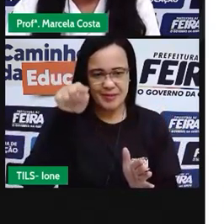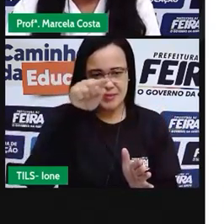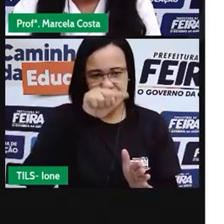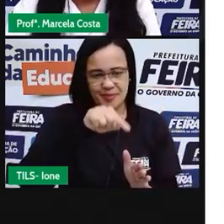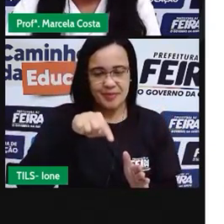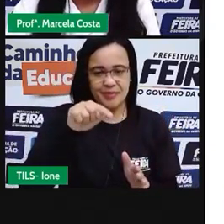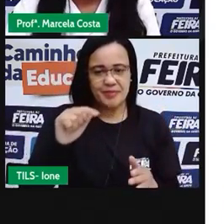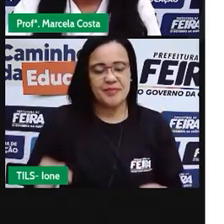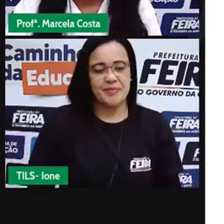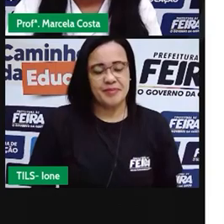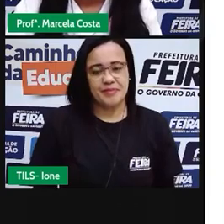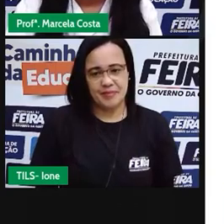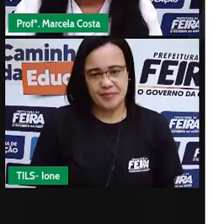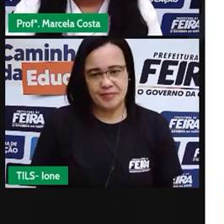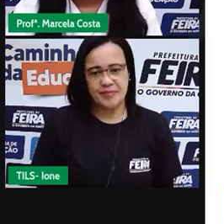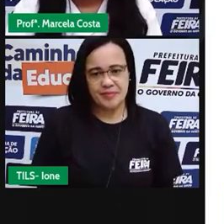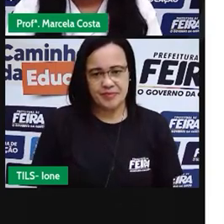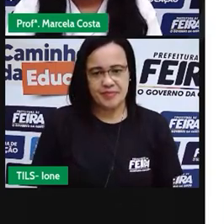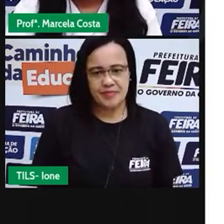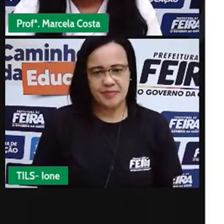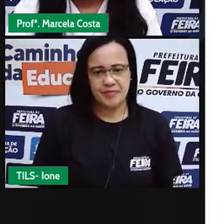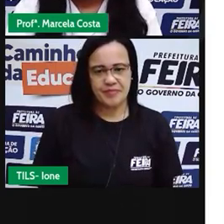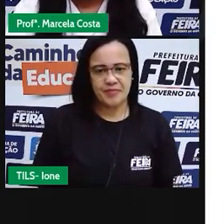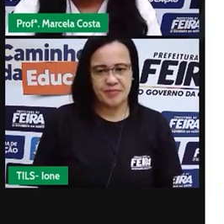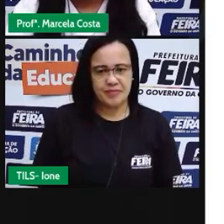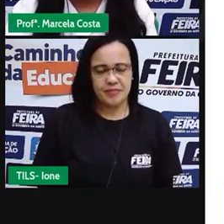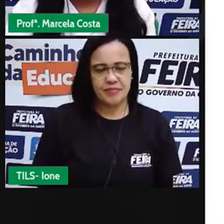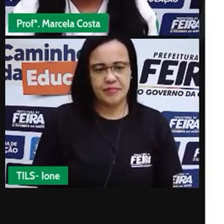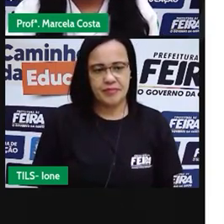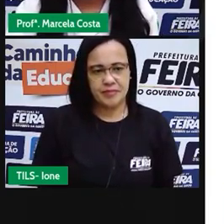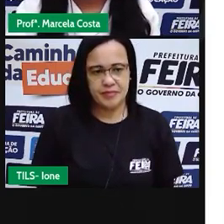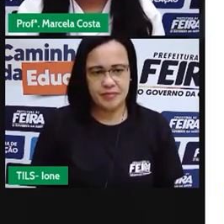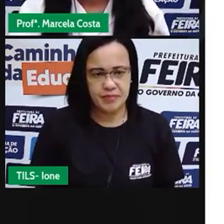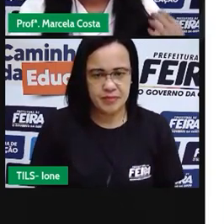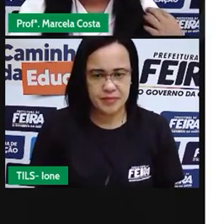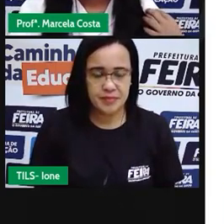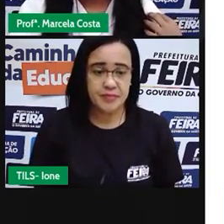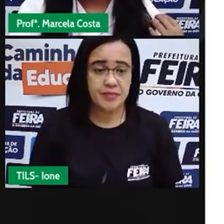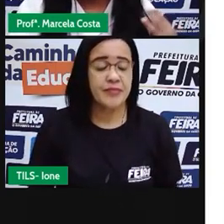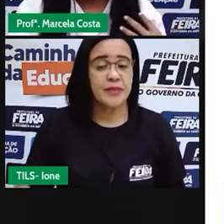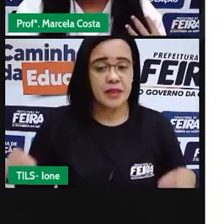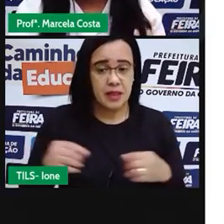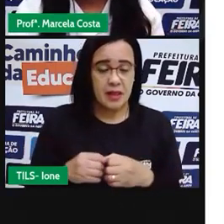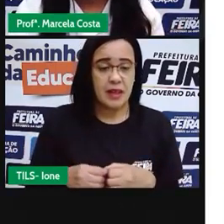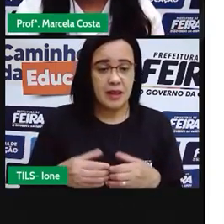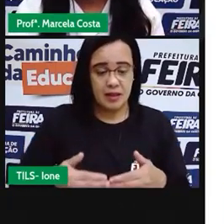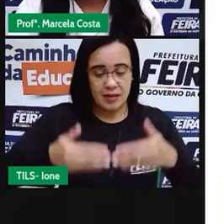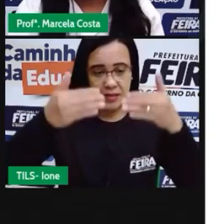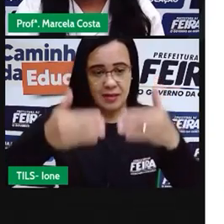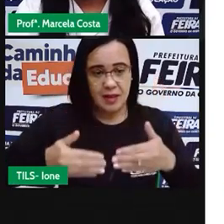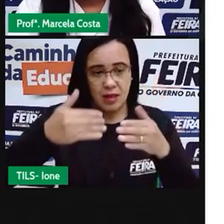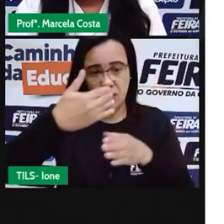aqui na parte frontal a gente vê um círculo.